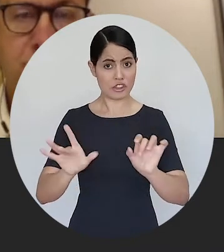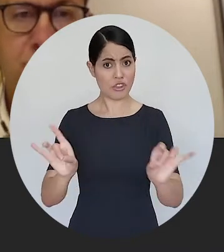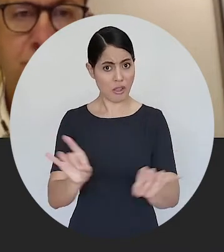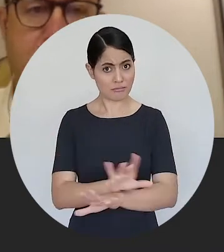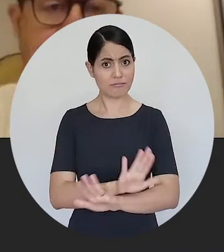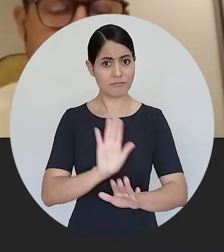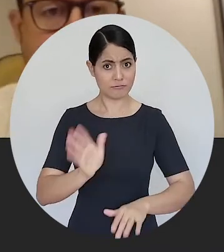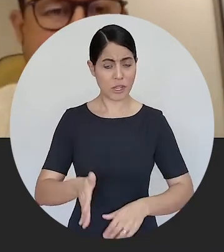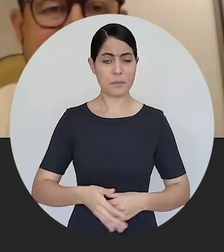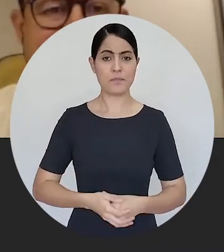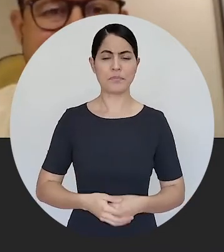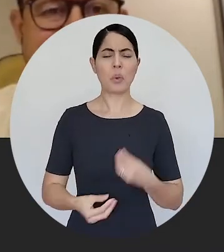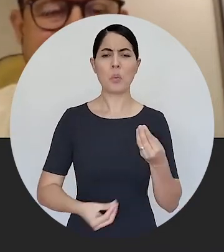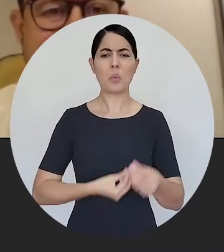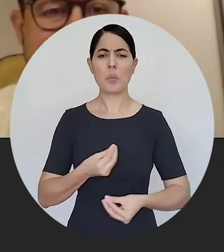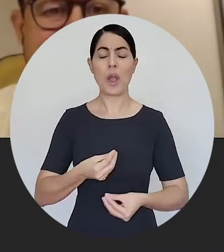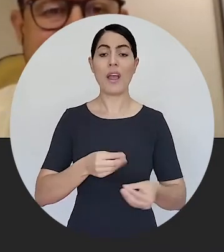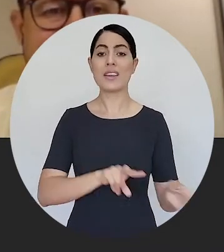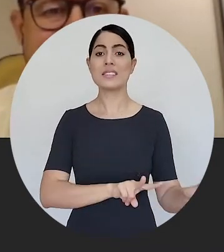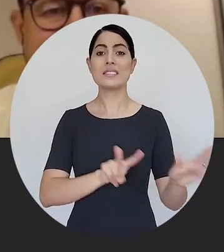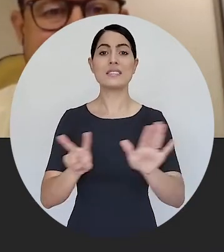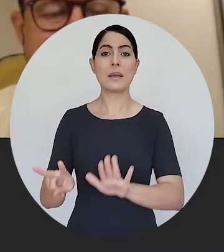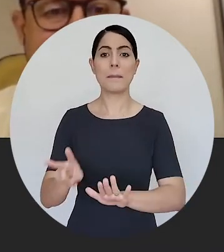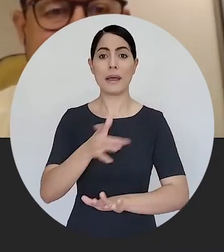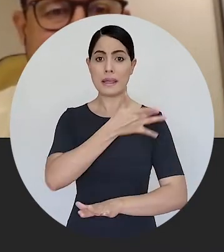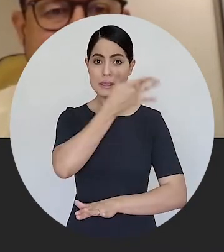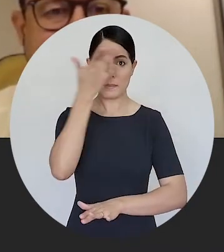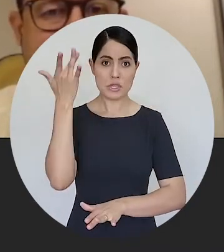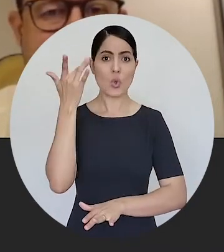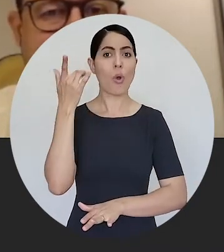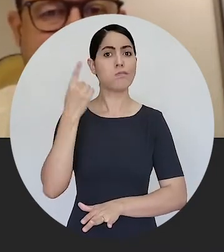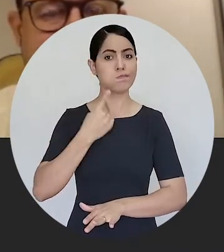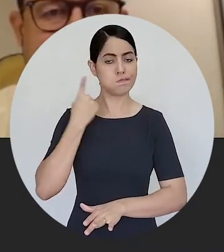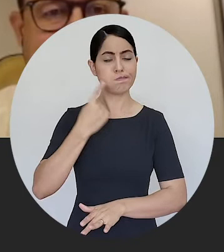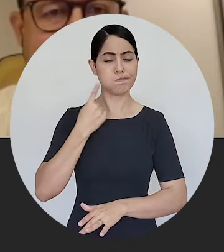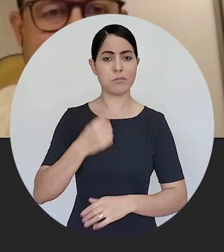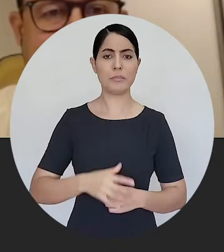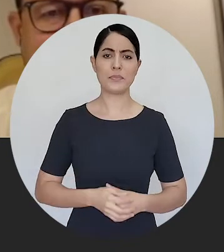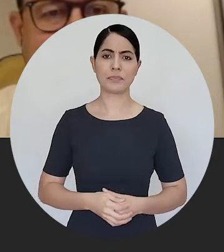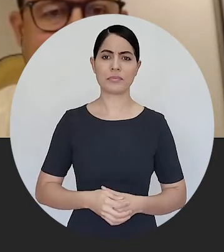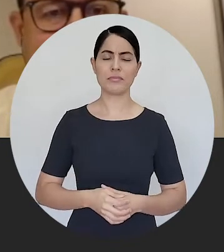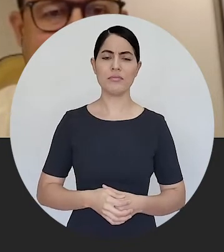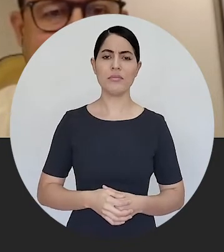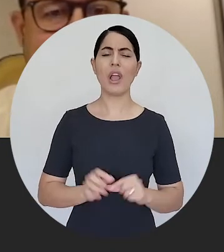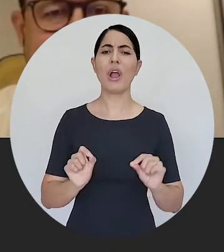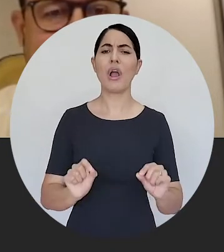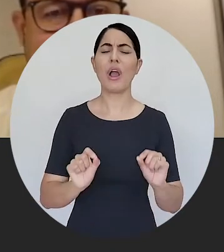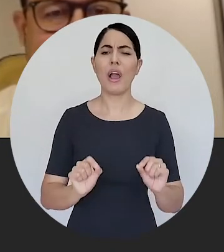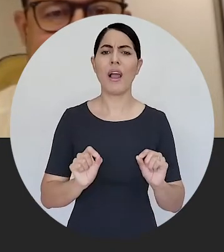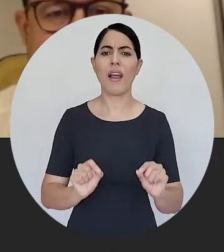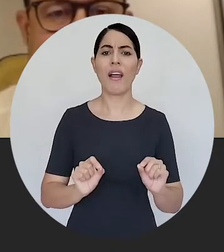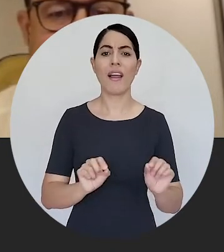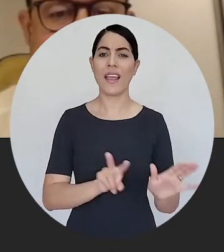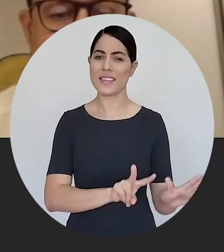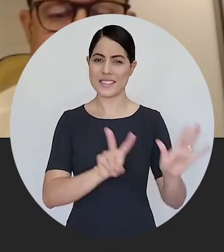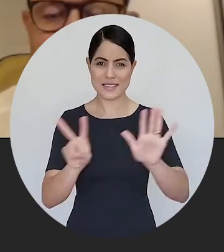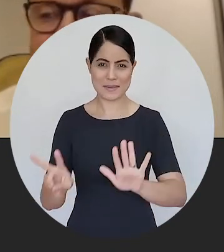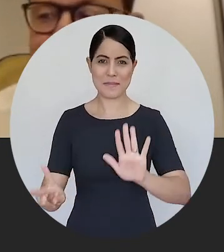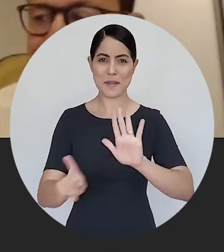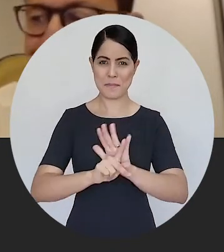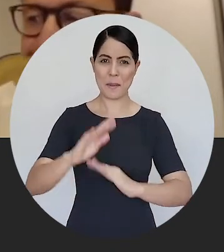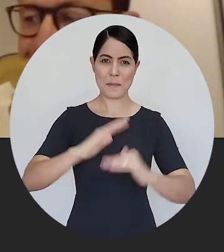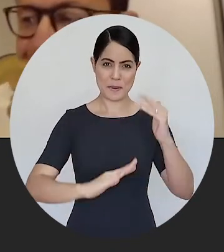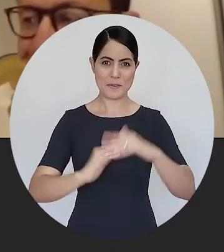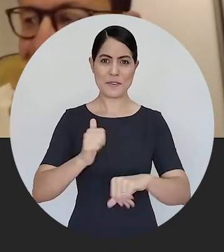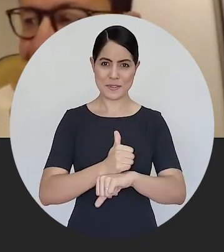semana, a Semana do Advogado, que pode ser definida sem ufanismo como sendo a Semana